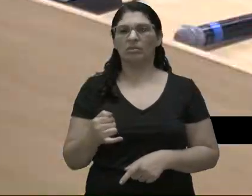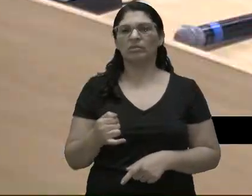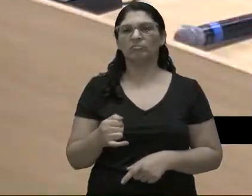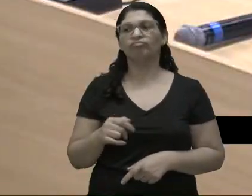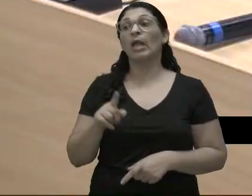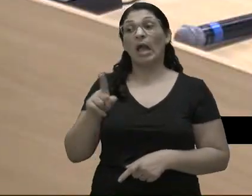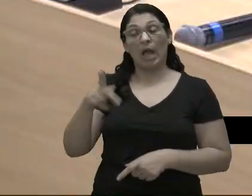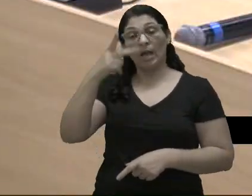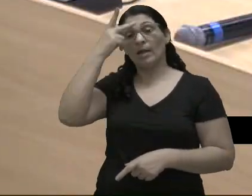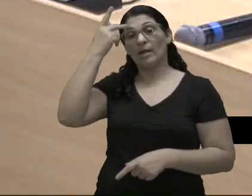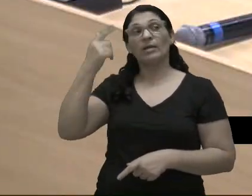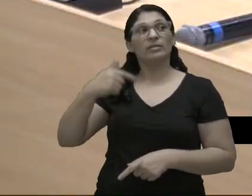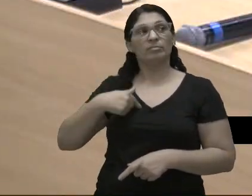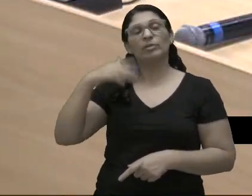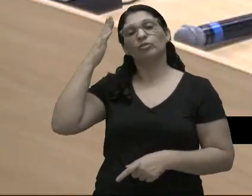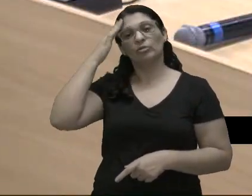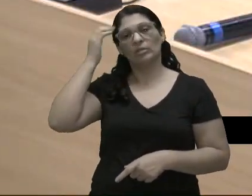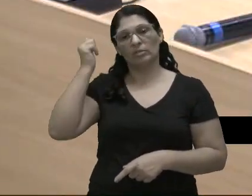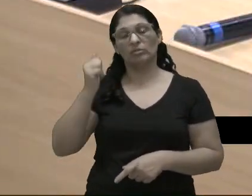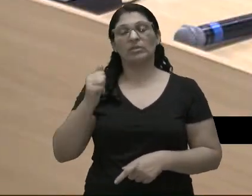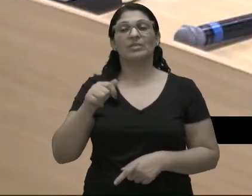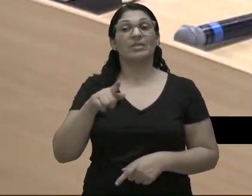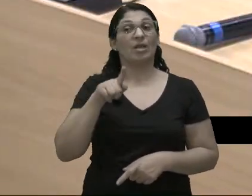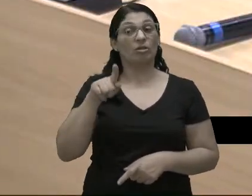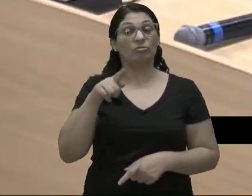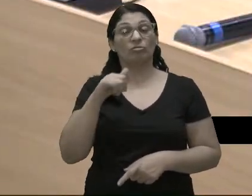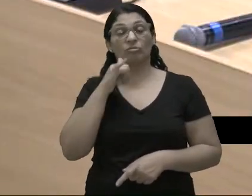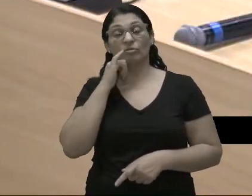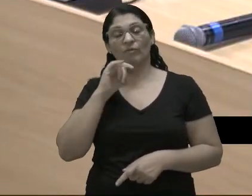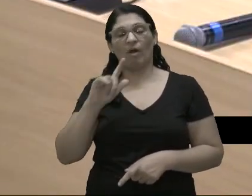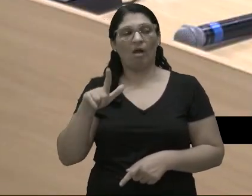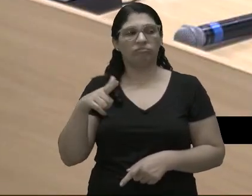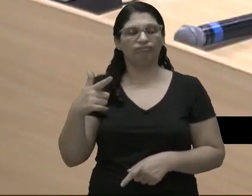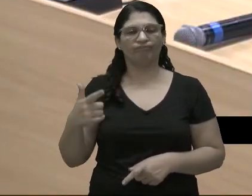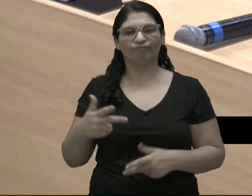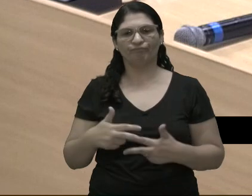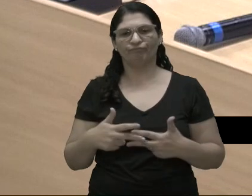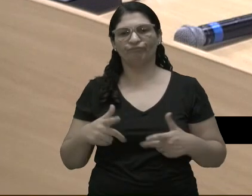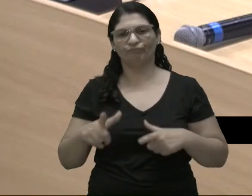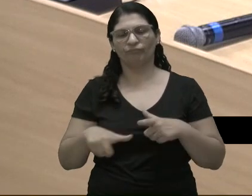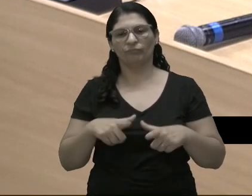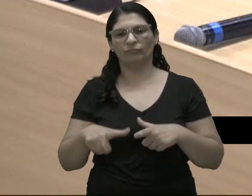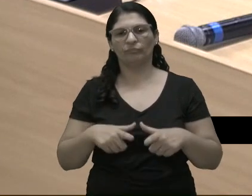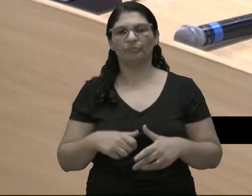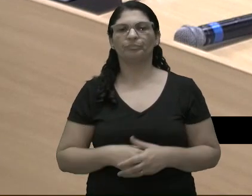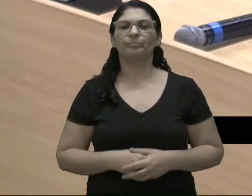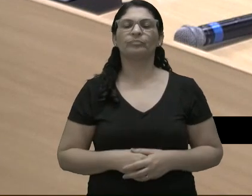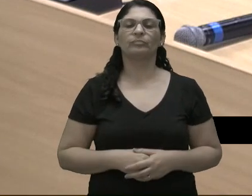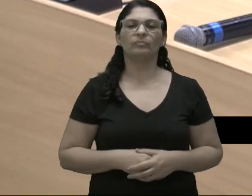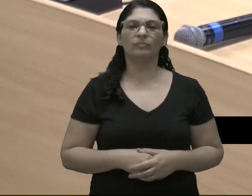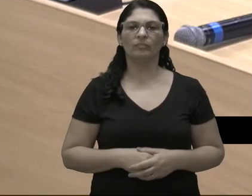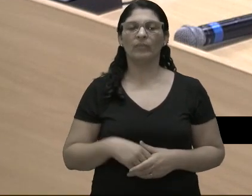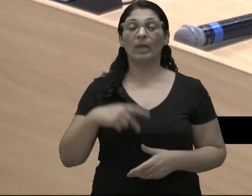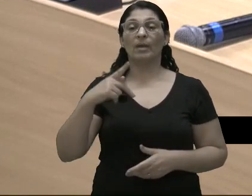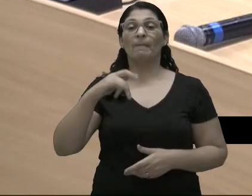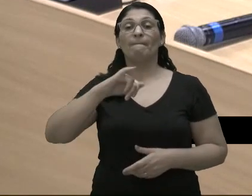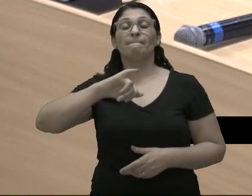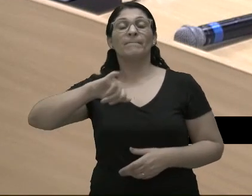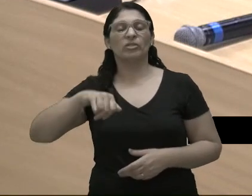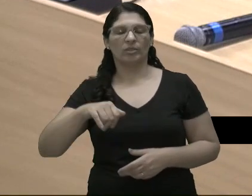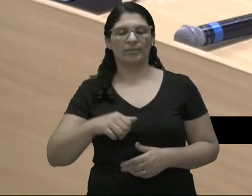Pessoas eu tenho. O senhor falou de prestadores, não. Sim. Quem é PJ, tá? Santa Helena,